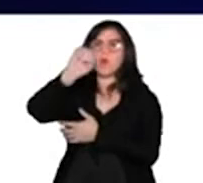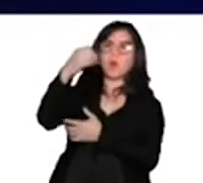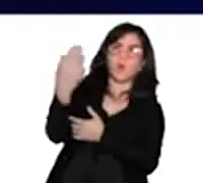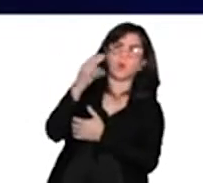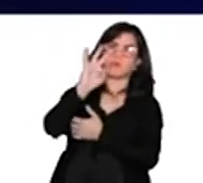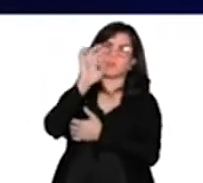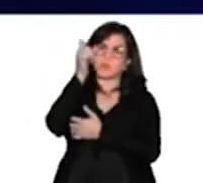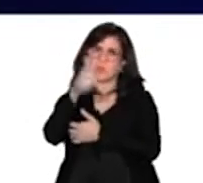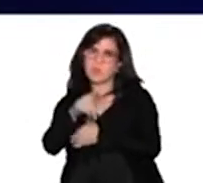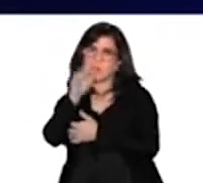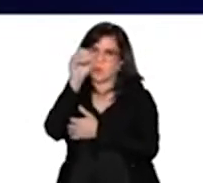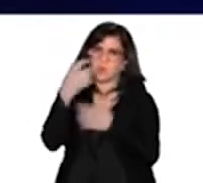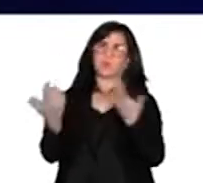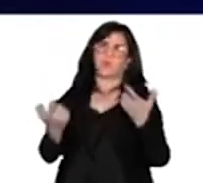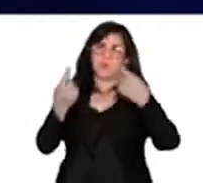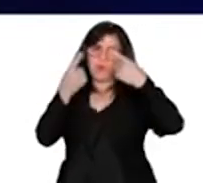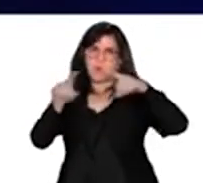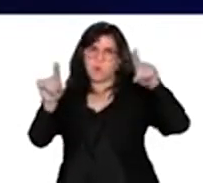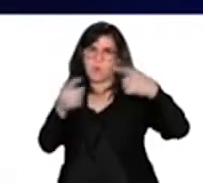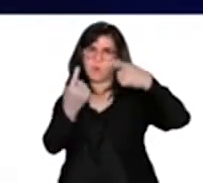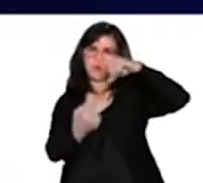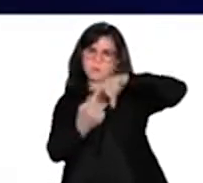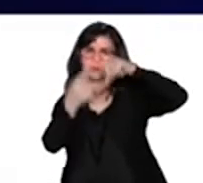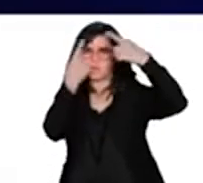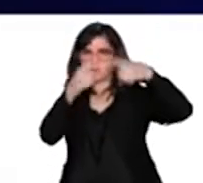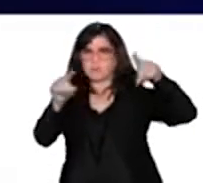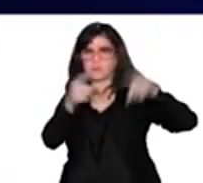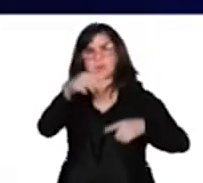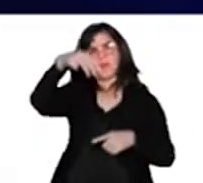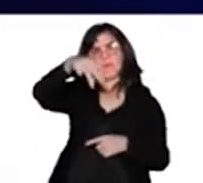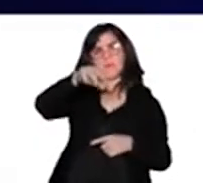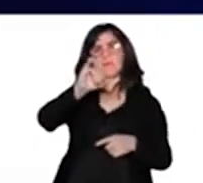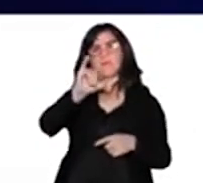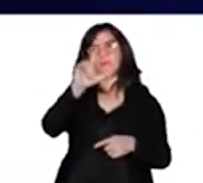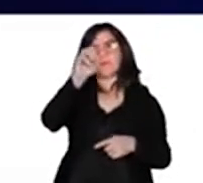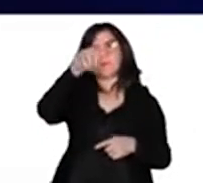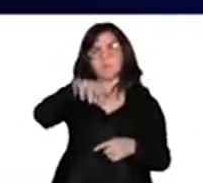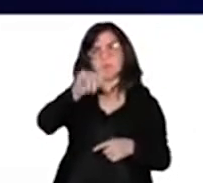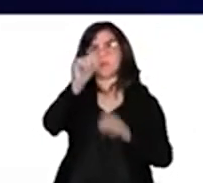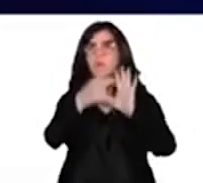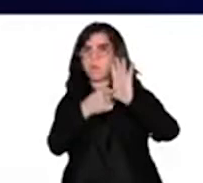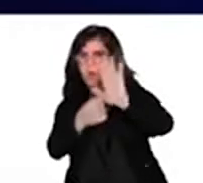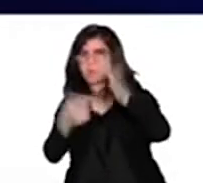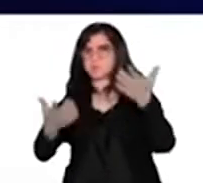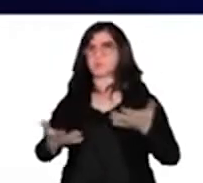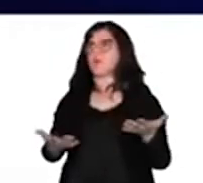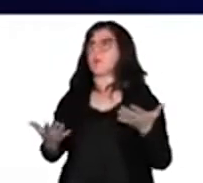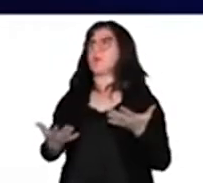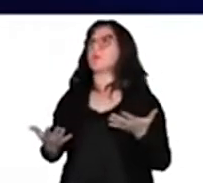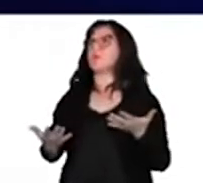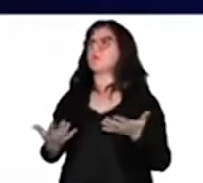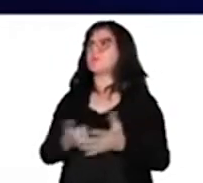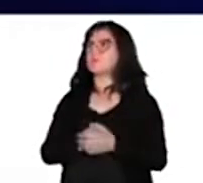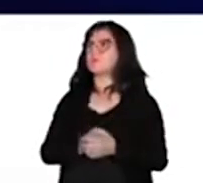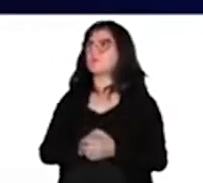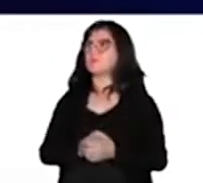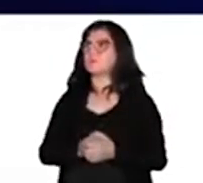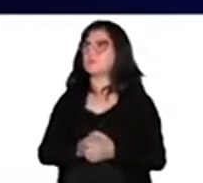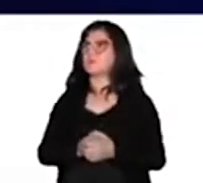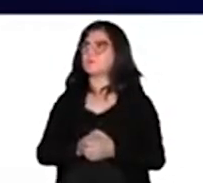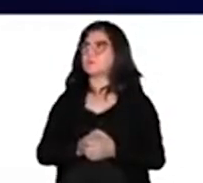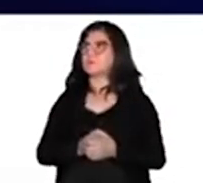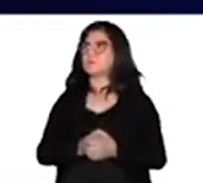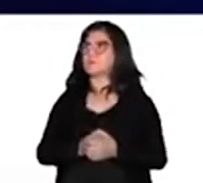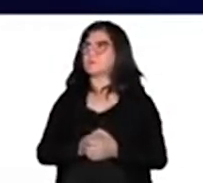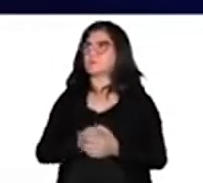ritmo sincopado da milonga, eu vou expor aqui para vocês, sem